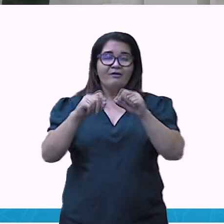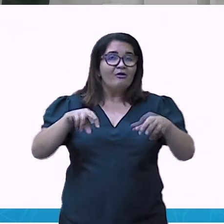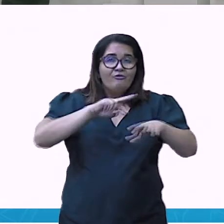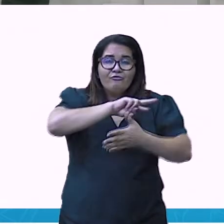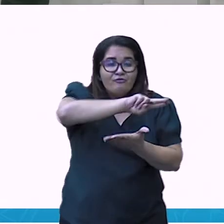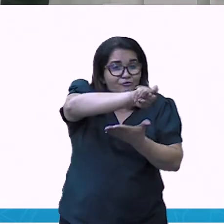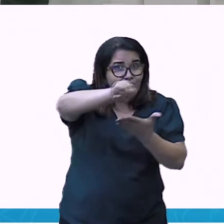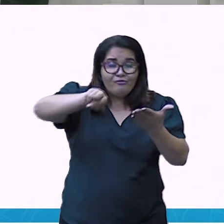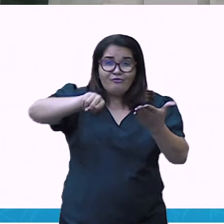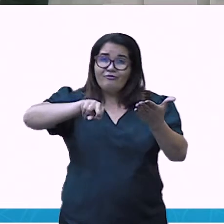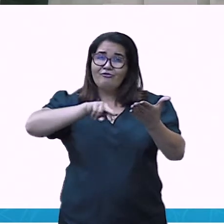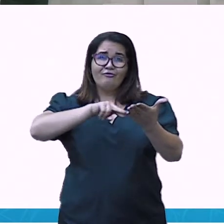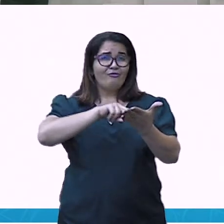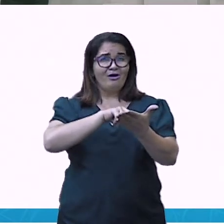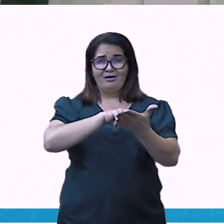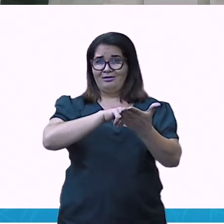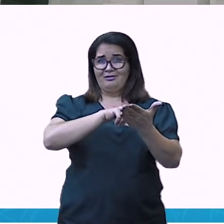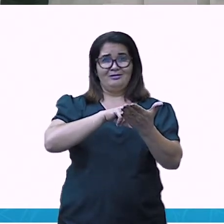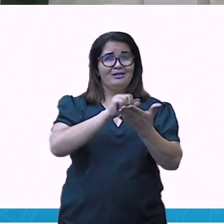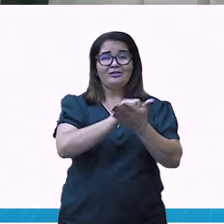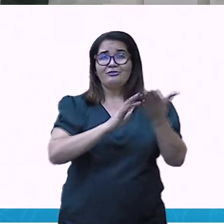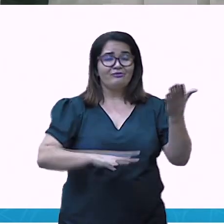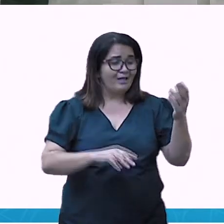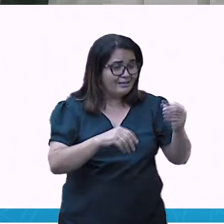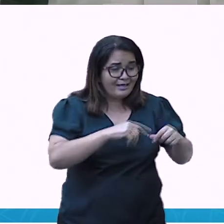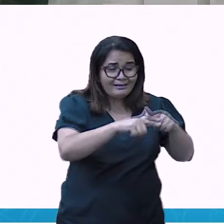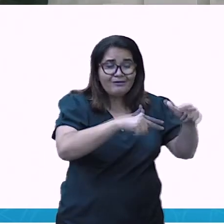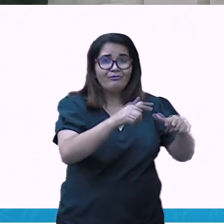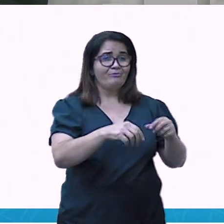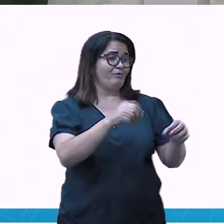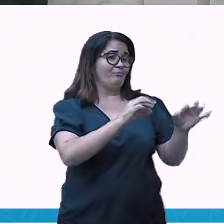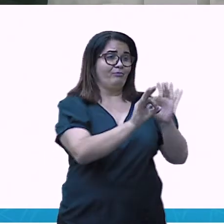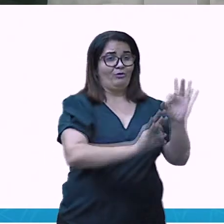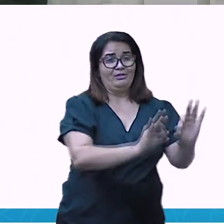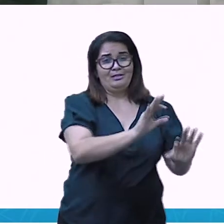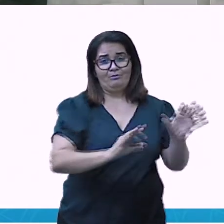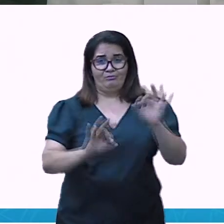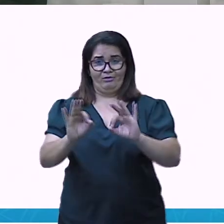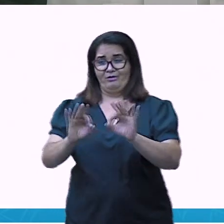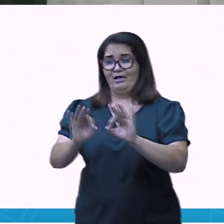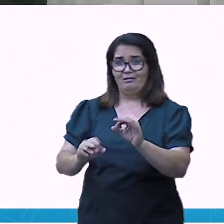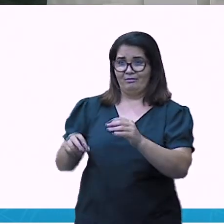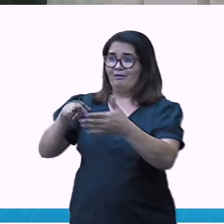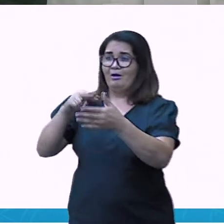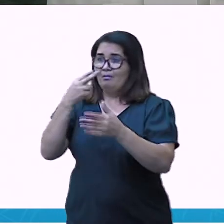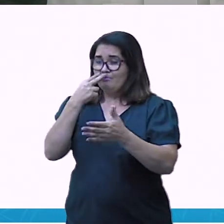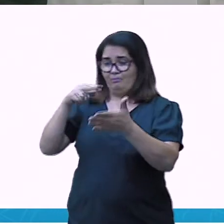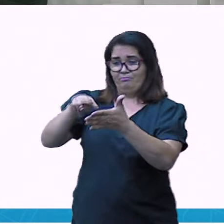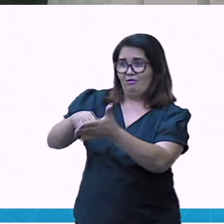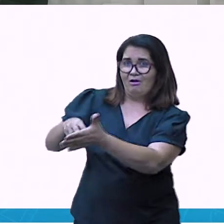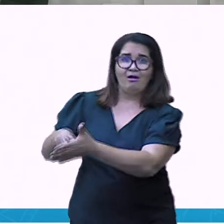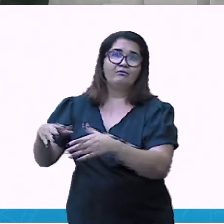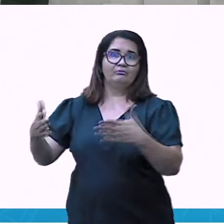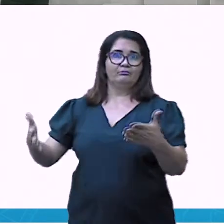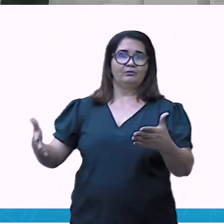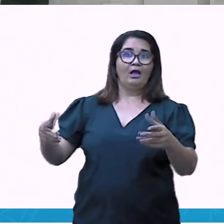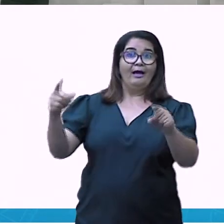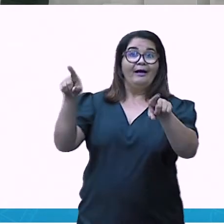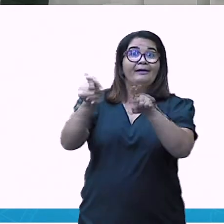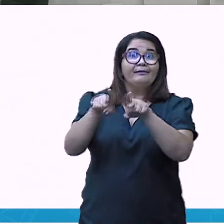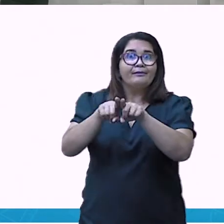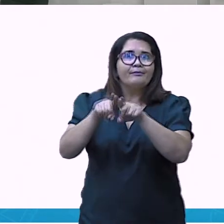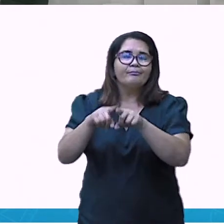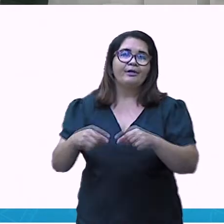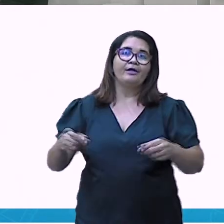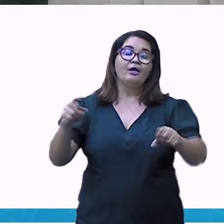fazer várias coisas ao mesmo tempo, mas isso é um risco, tá? Abrir a panela de pressão